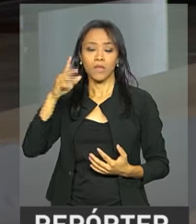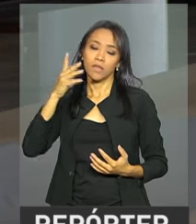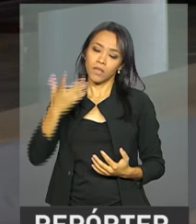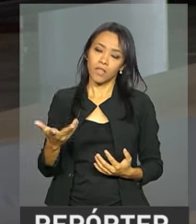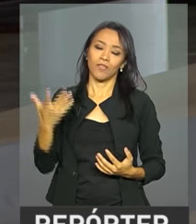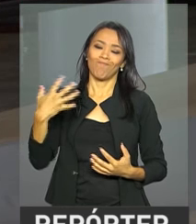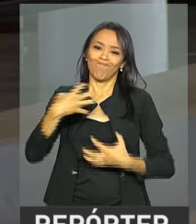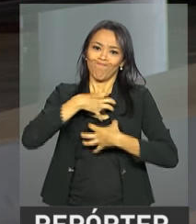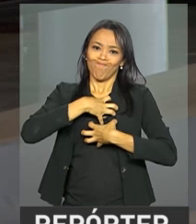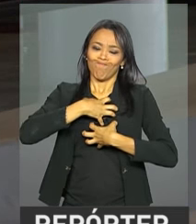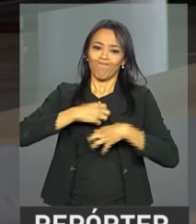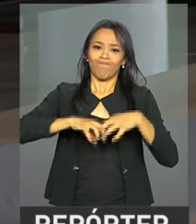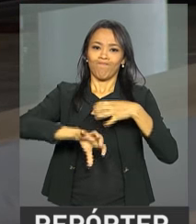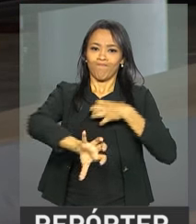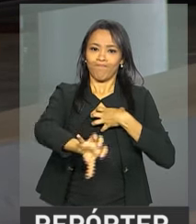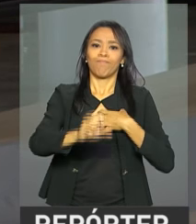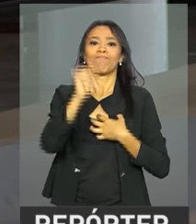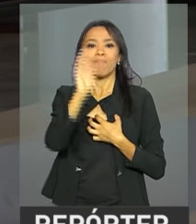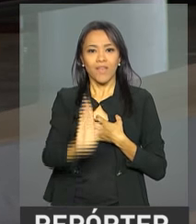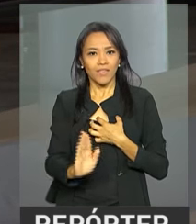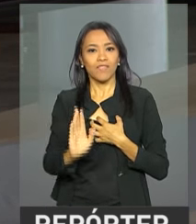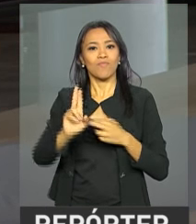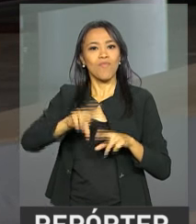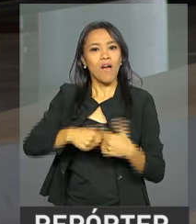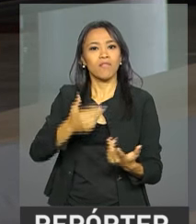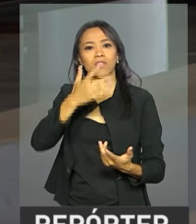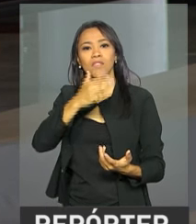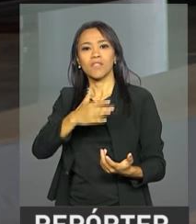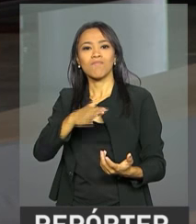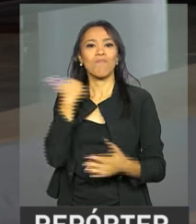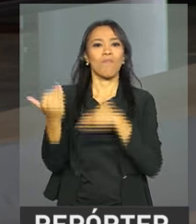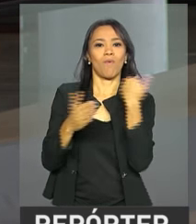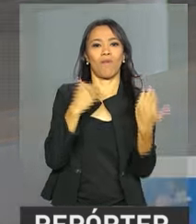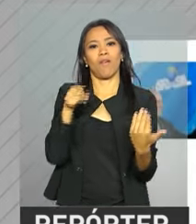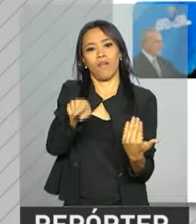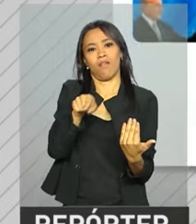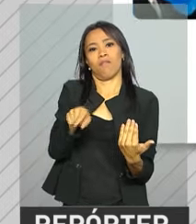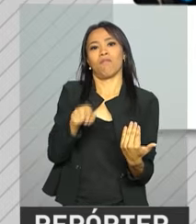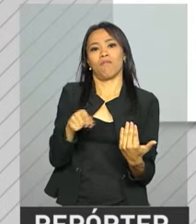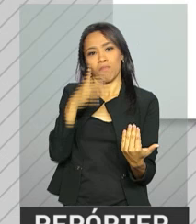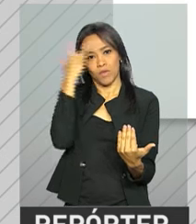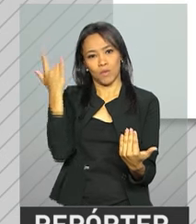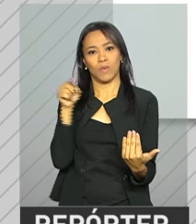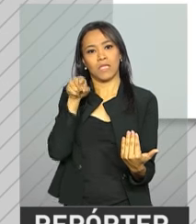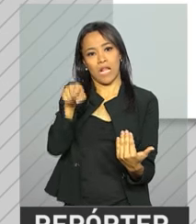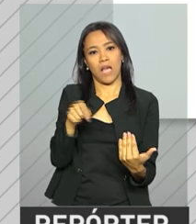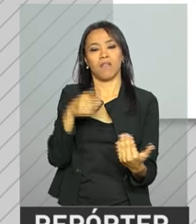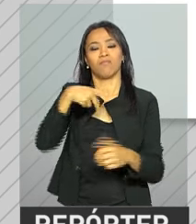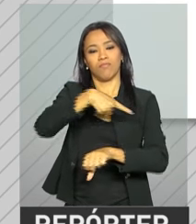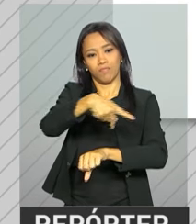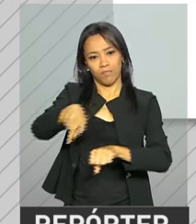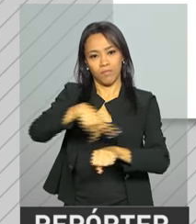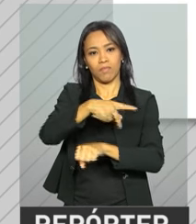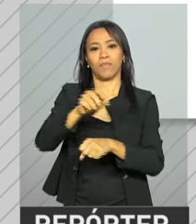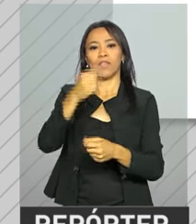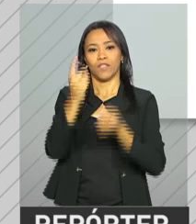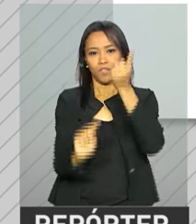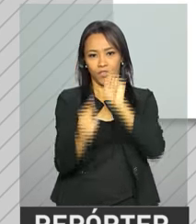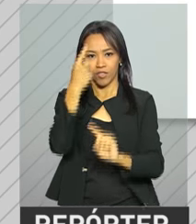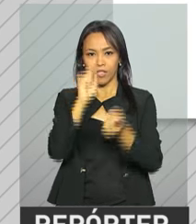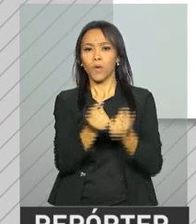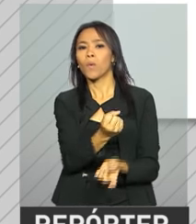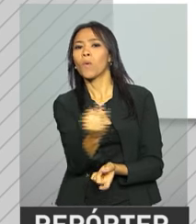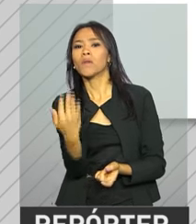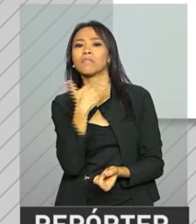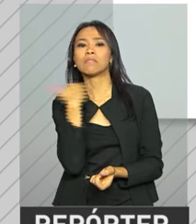solidariza-se com as vítimas com as famílias dos que perderam suas vidas e com o povo chileno até agora morreram